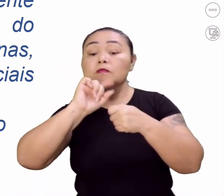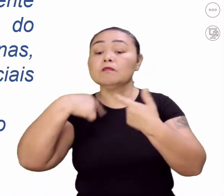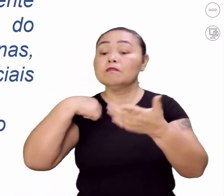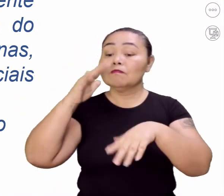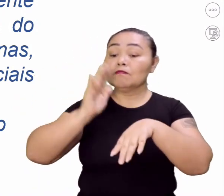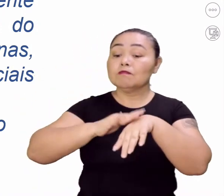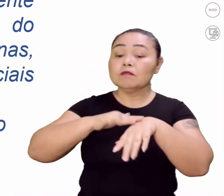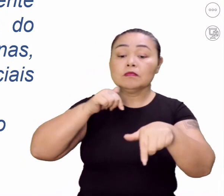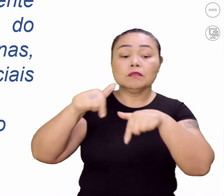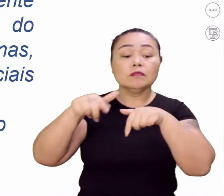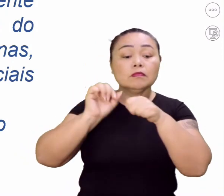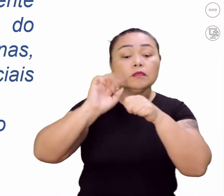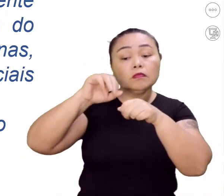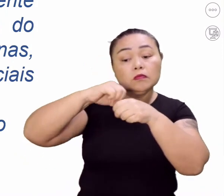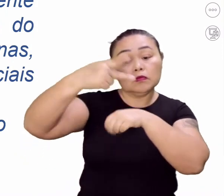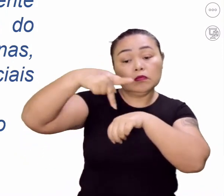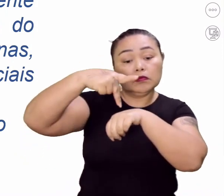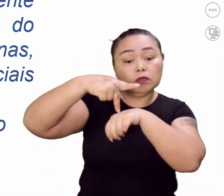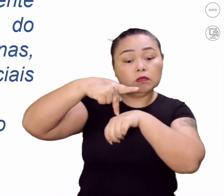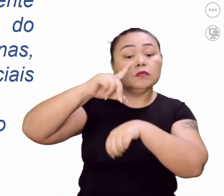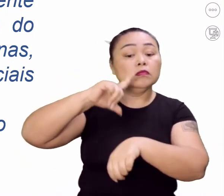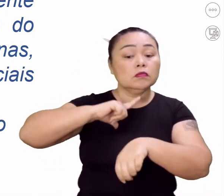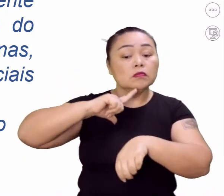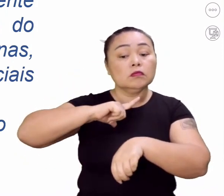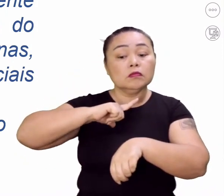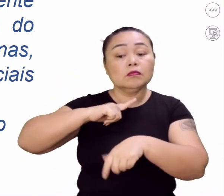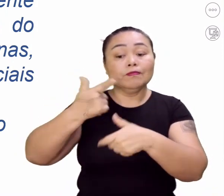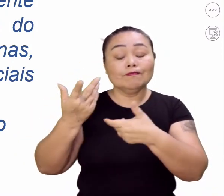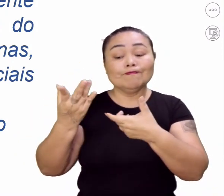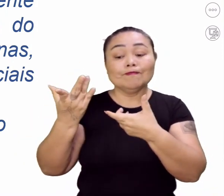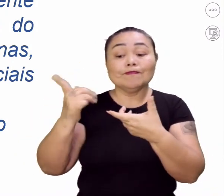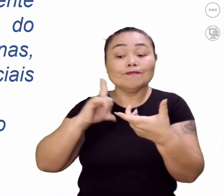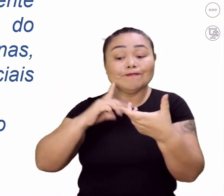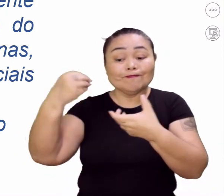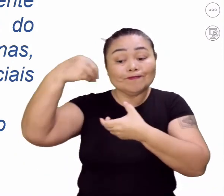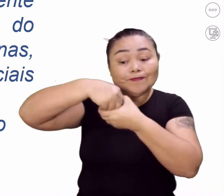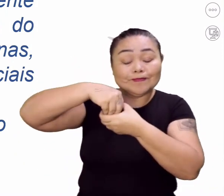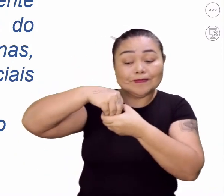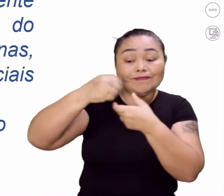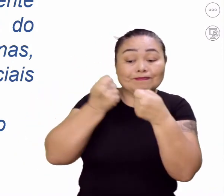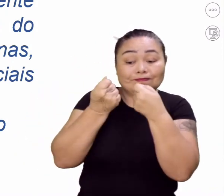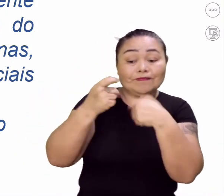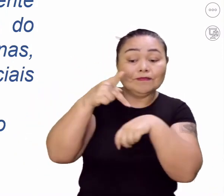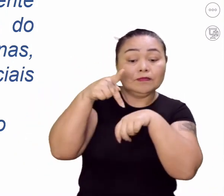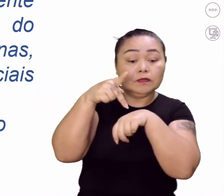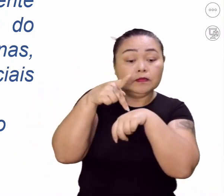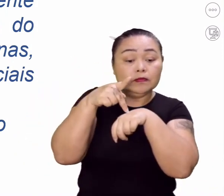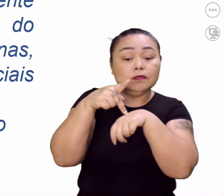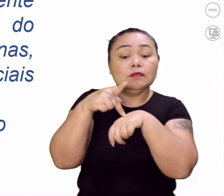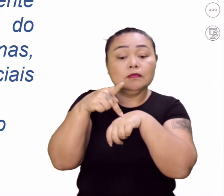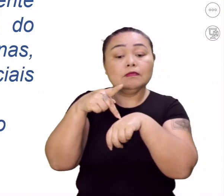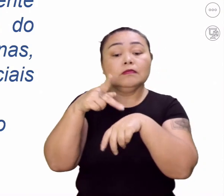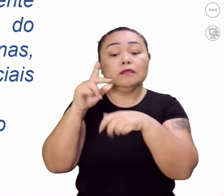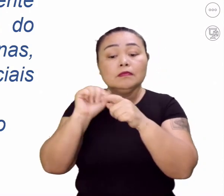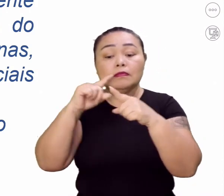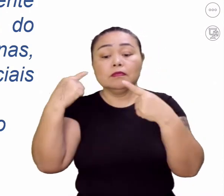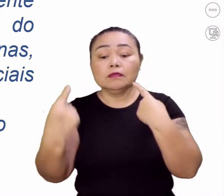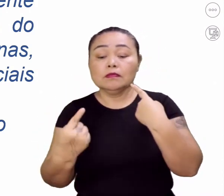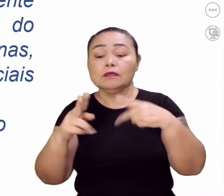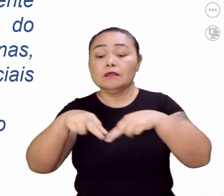obra do exterior, o que muitas vezes gera tensões internas manifestadas por